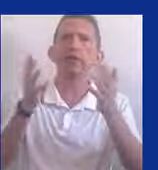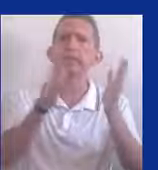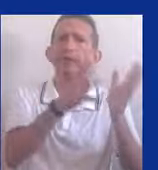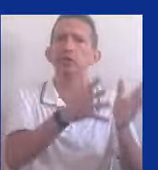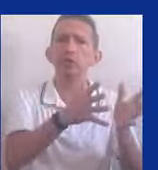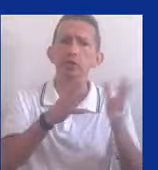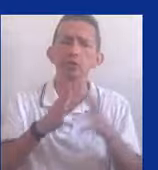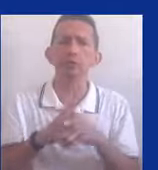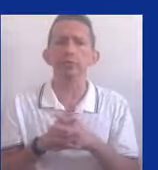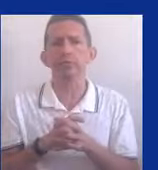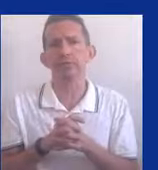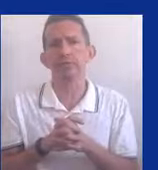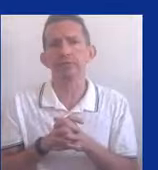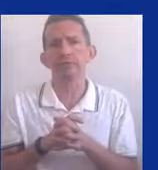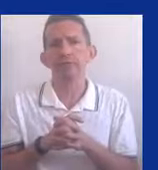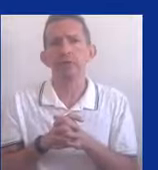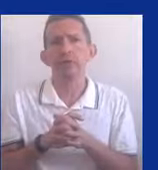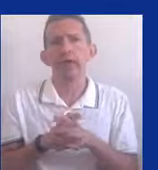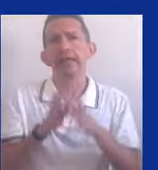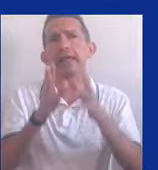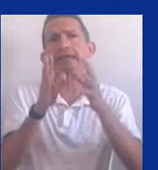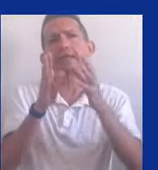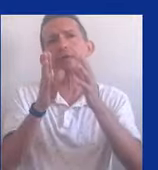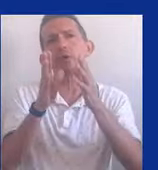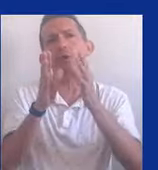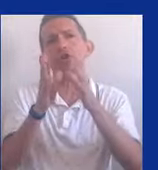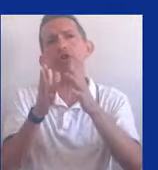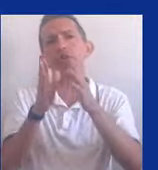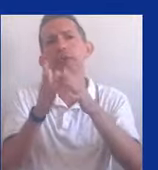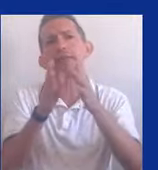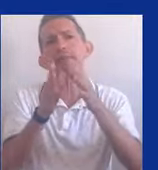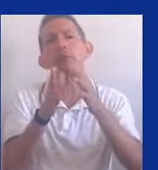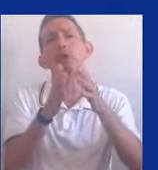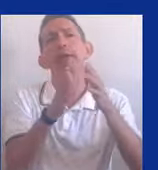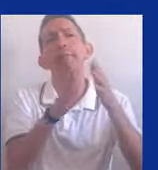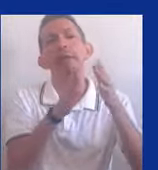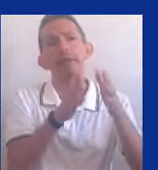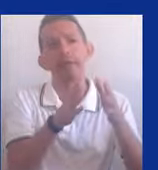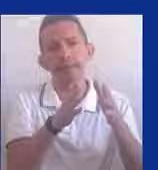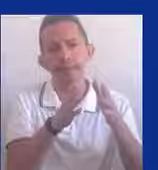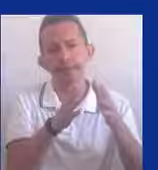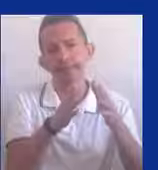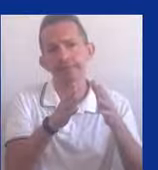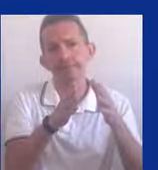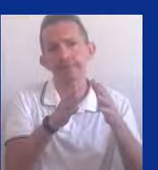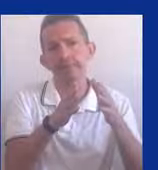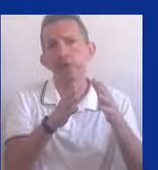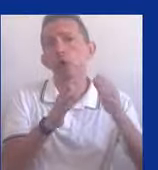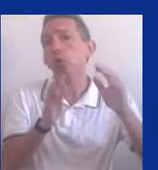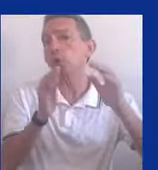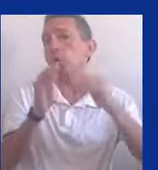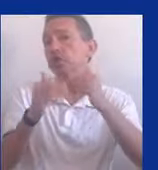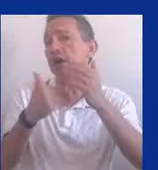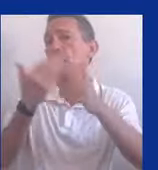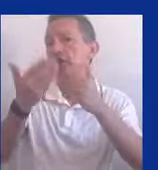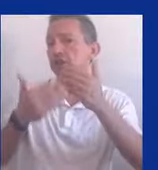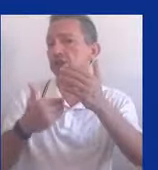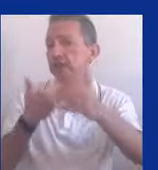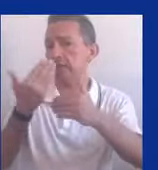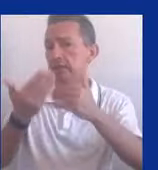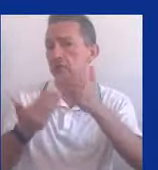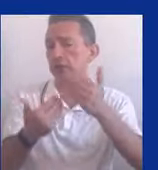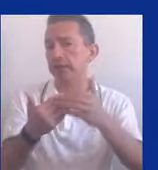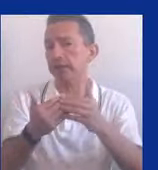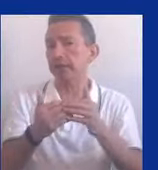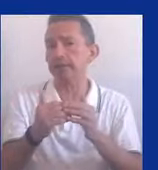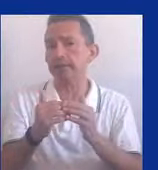as organelas em dois grupos. Aquelas que são constituídas por membranas, cuja